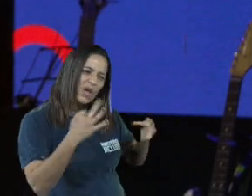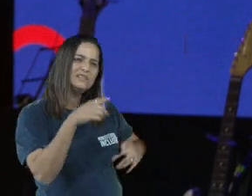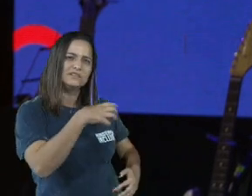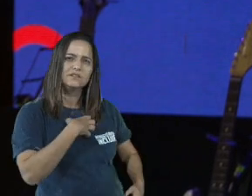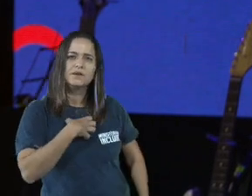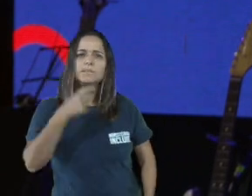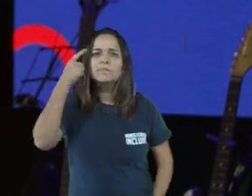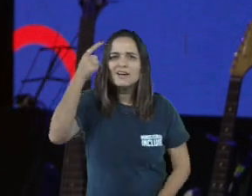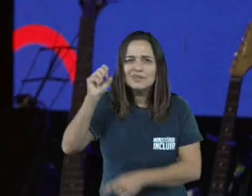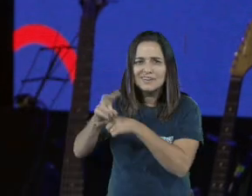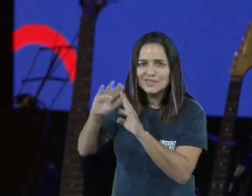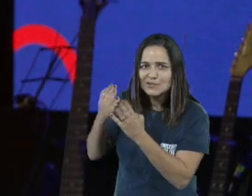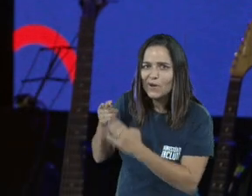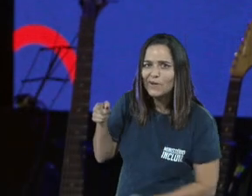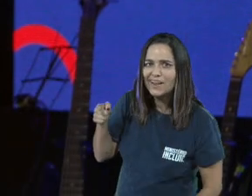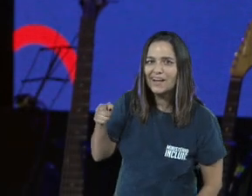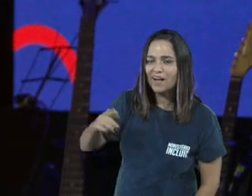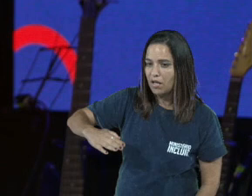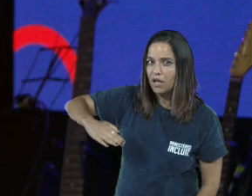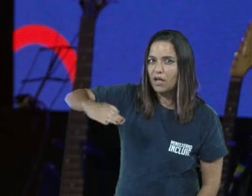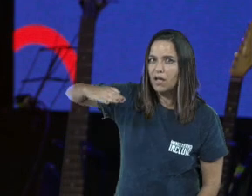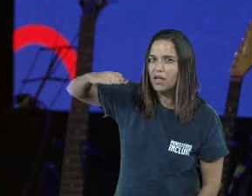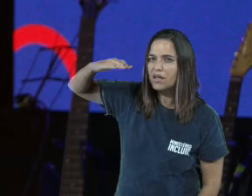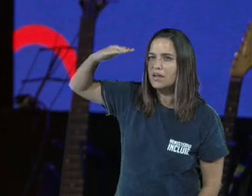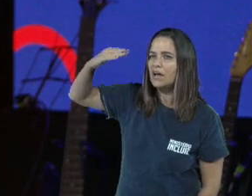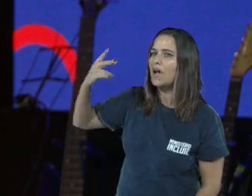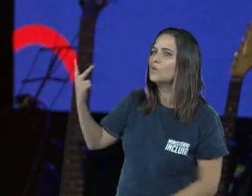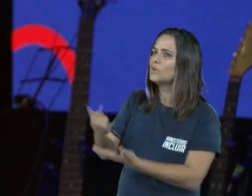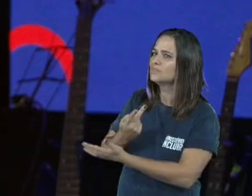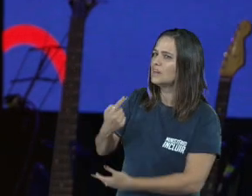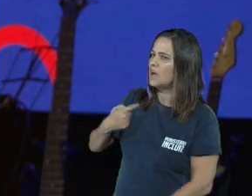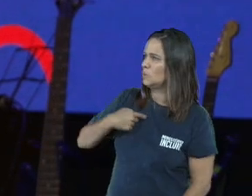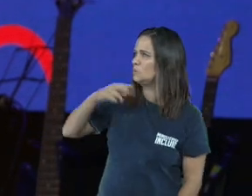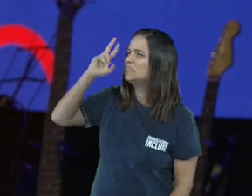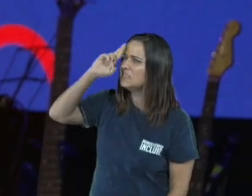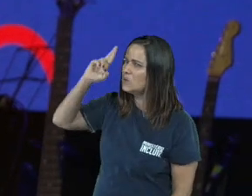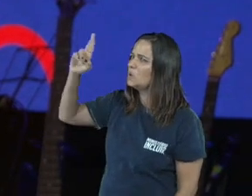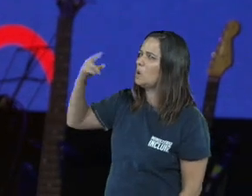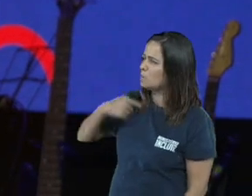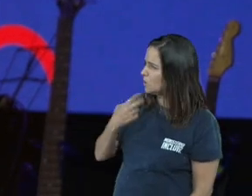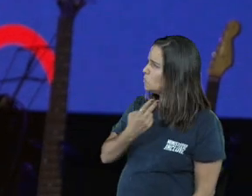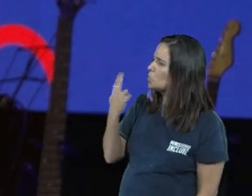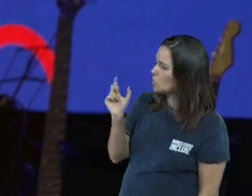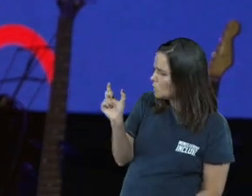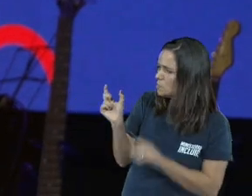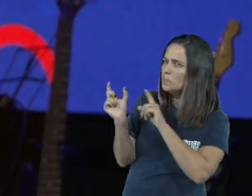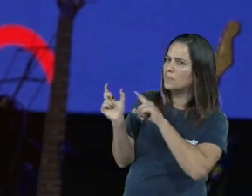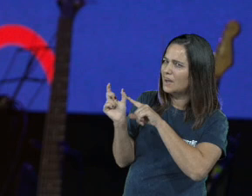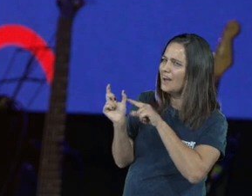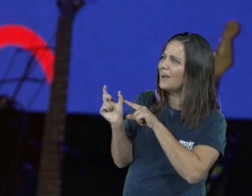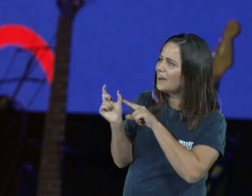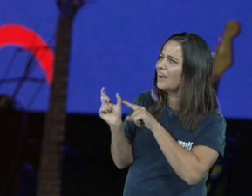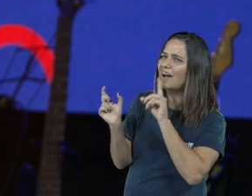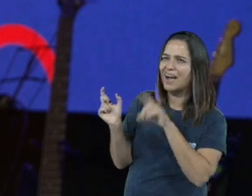senhor eu sou o causador de Dores desde o ventre da minha mãe a minha mãe me ver assim mas eu quero ressignificar